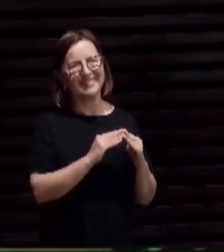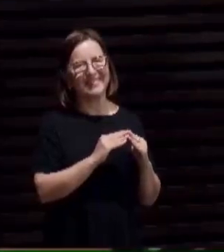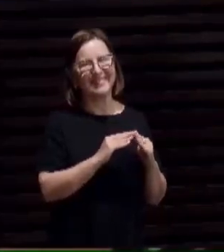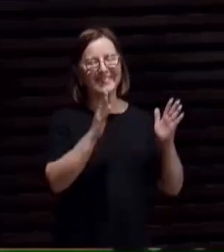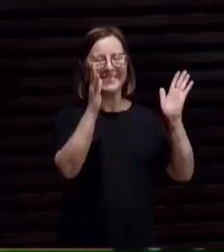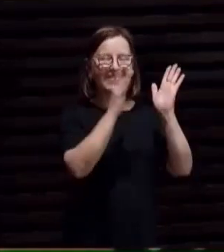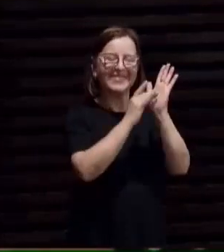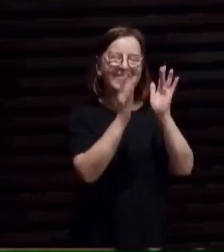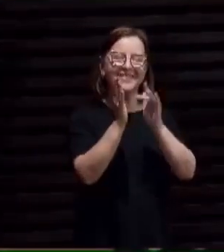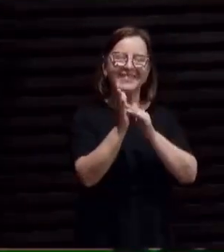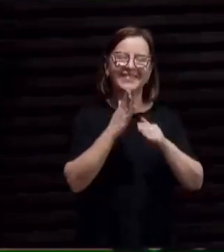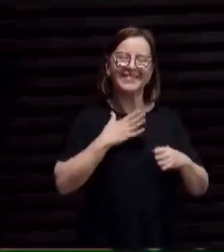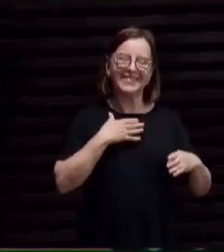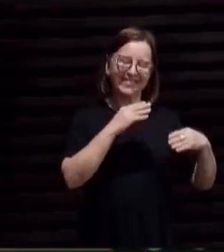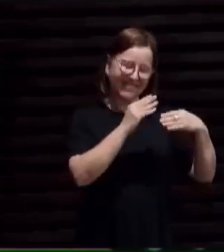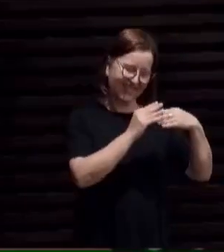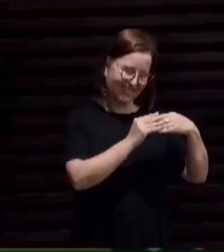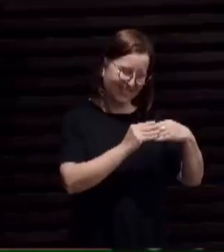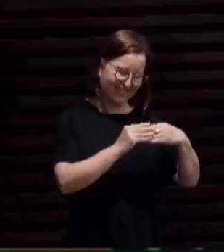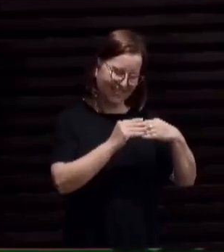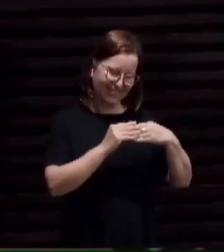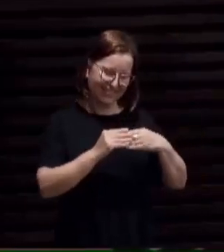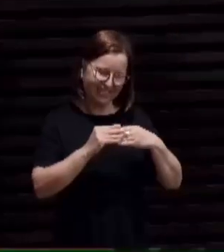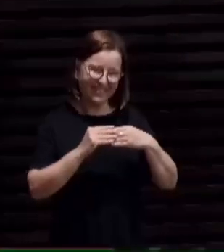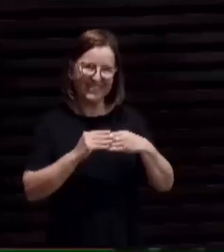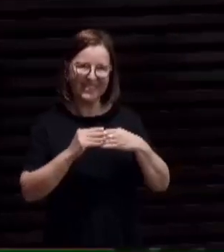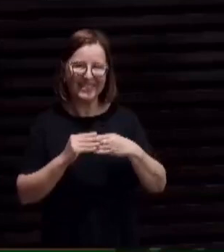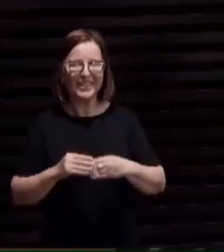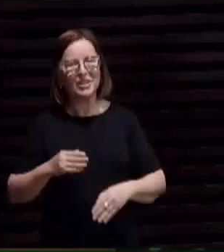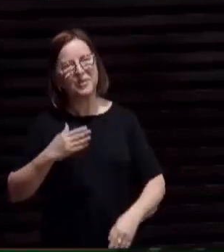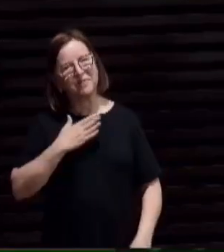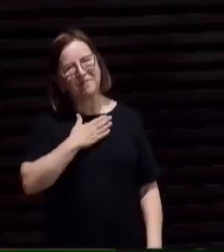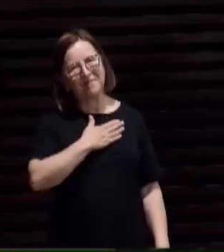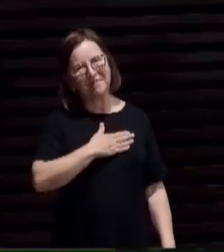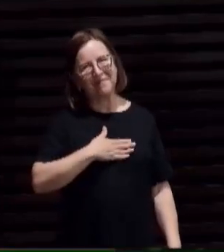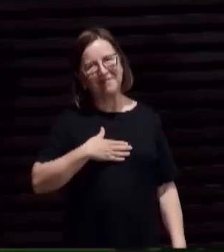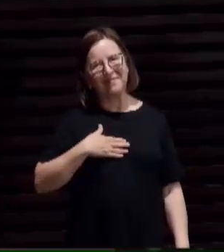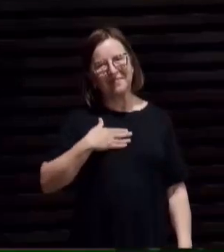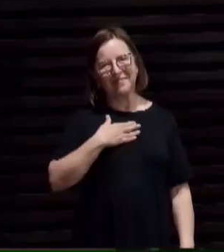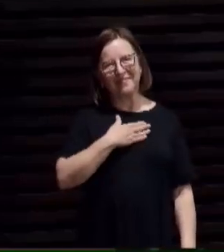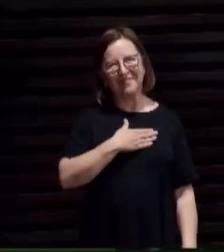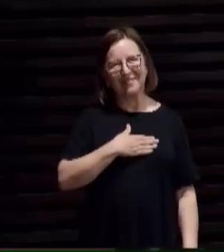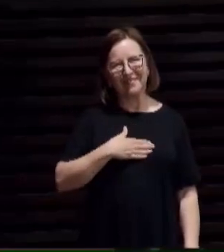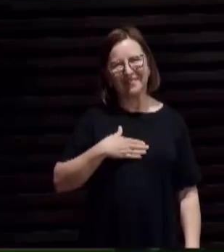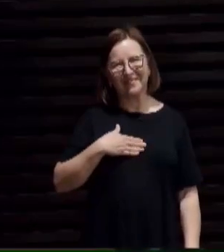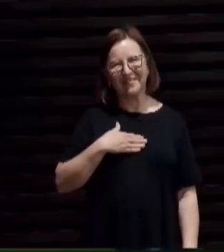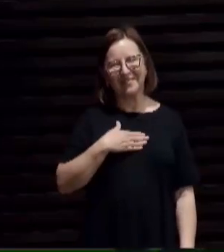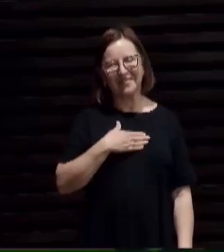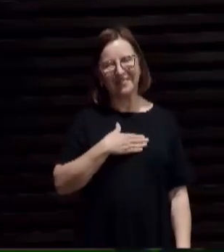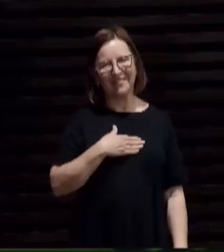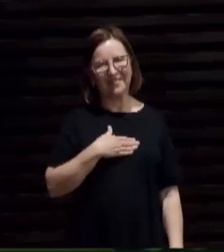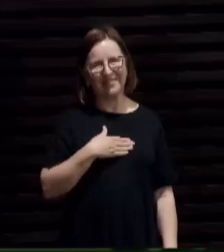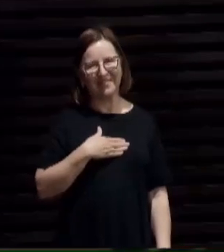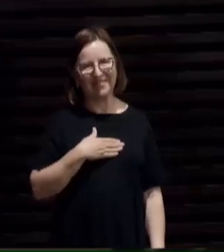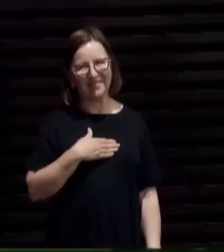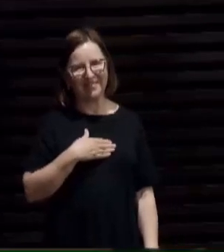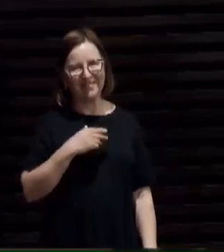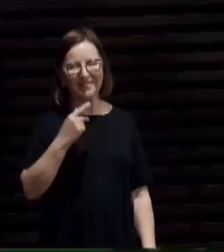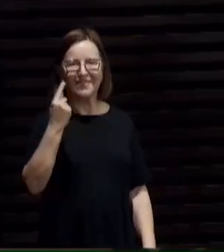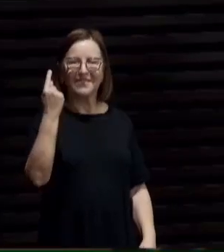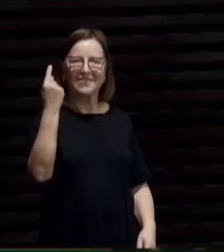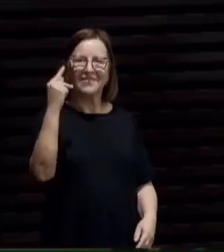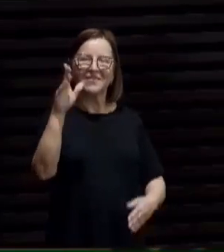morar. Jesus me guia, que prazer.